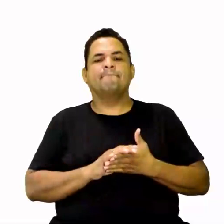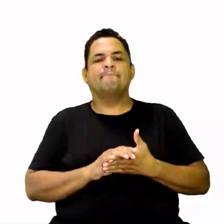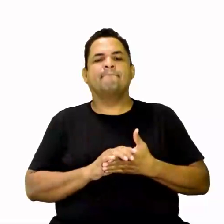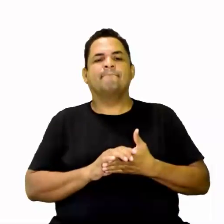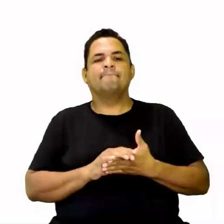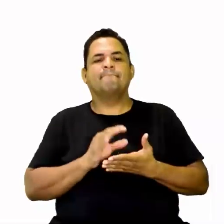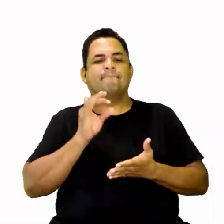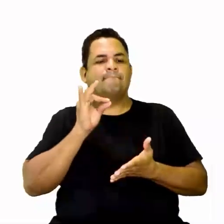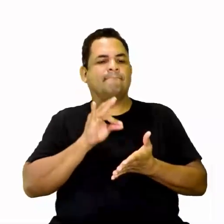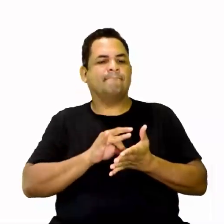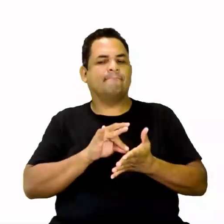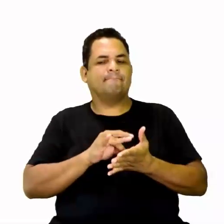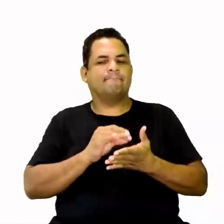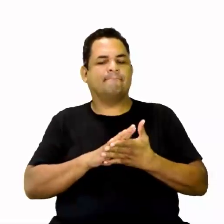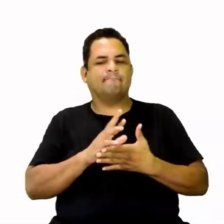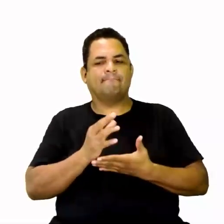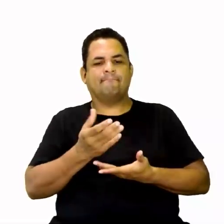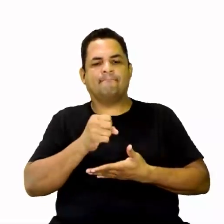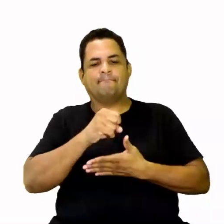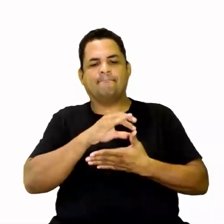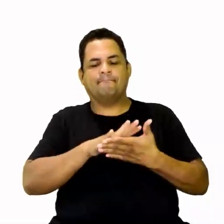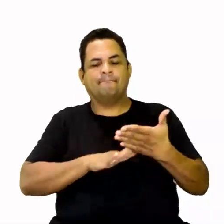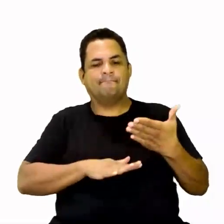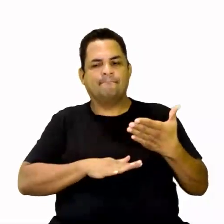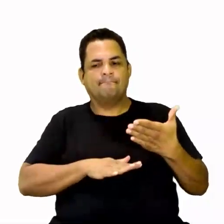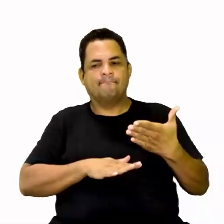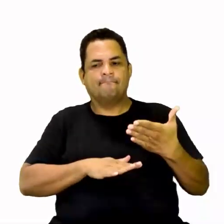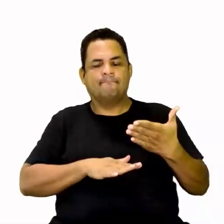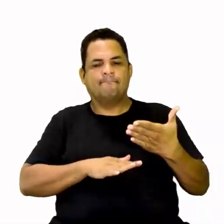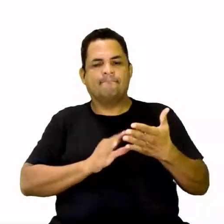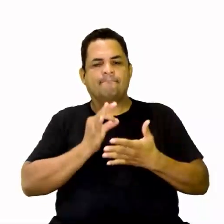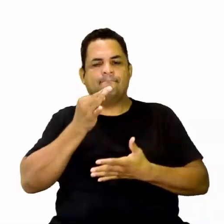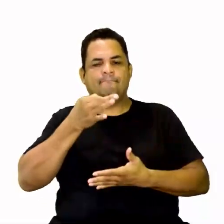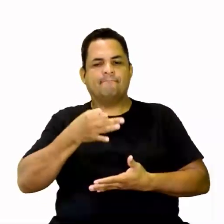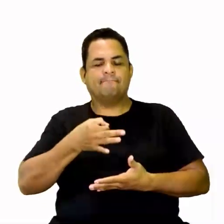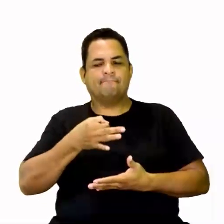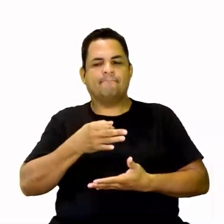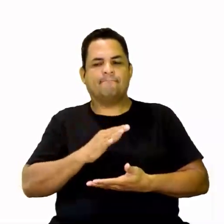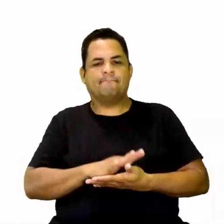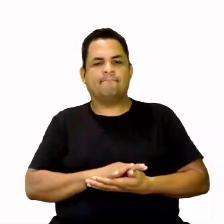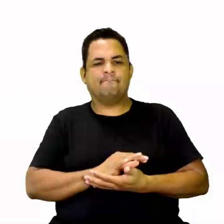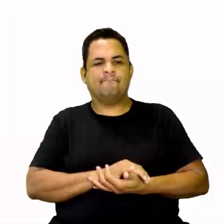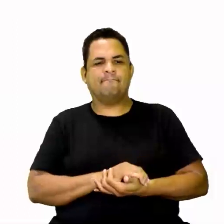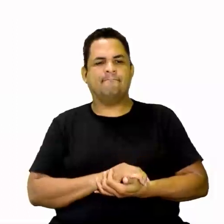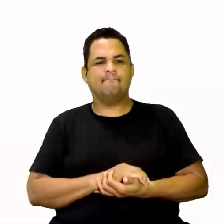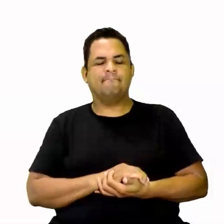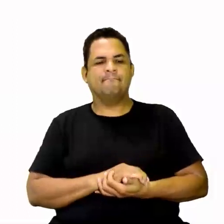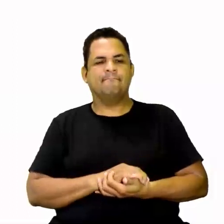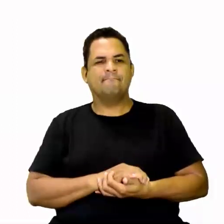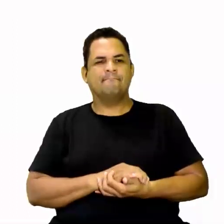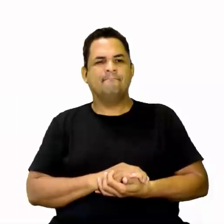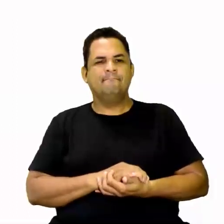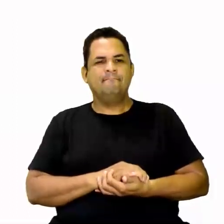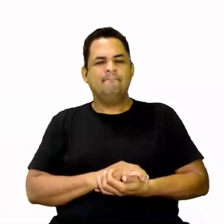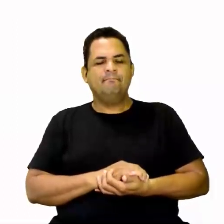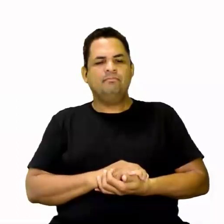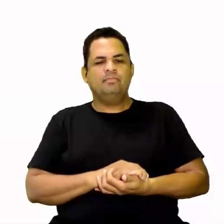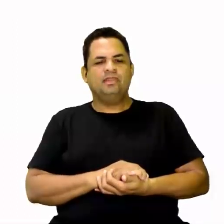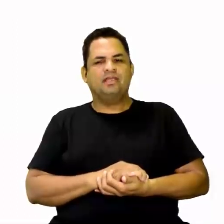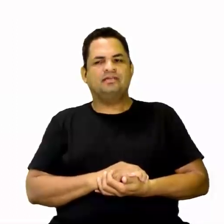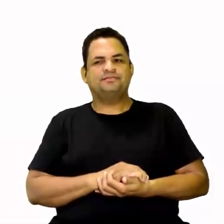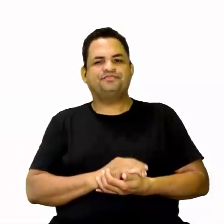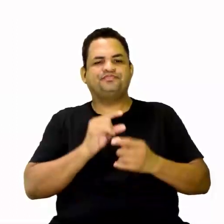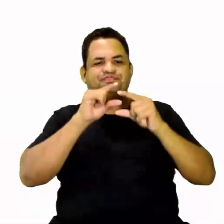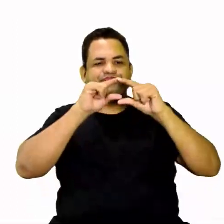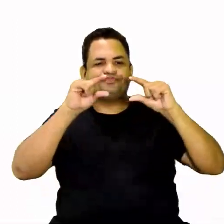realmente a alternativa correta? Vamos lá? Ó. Olha aí, pelo